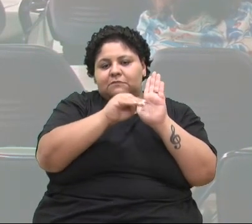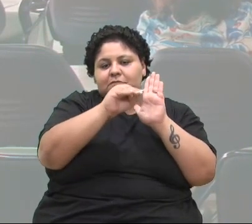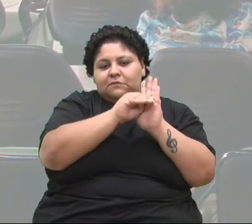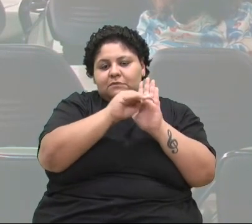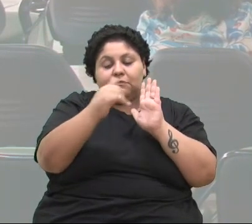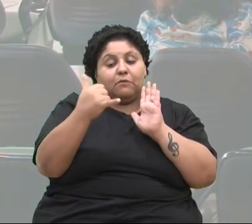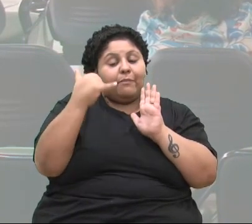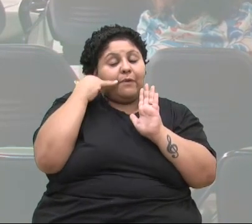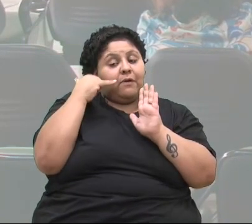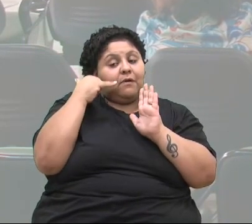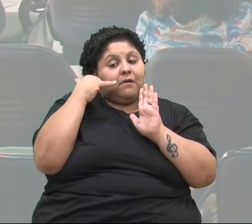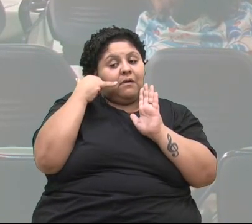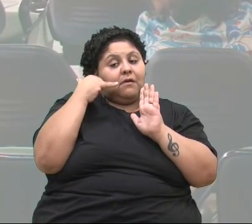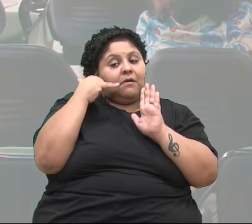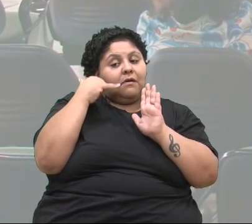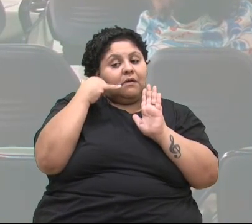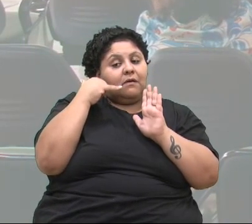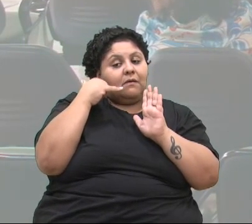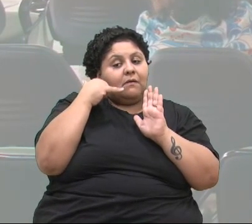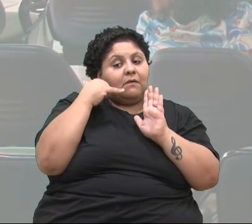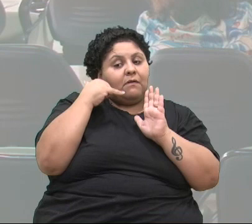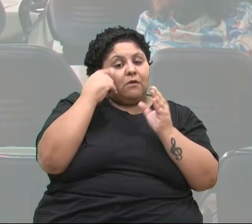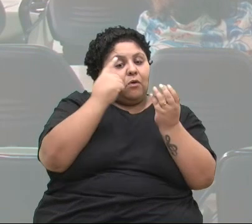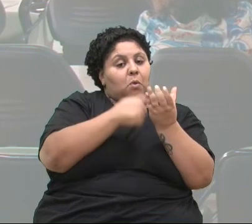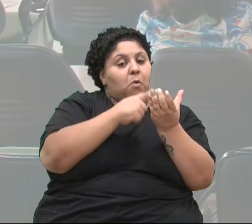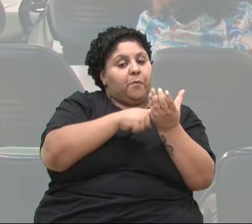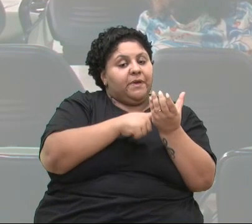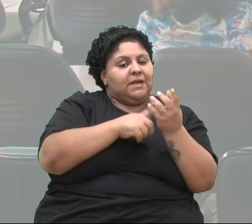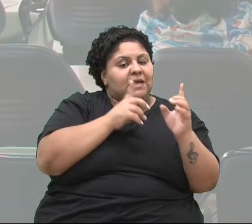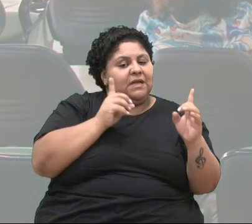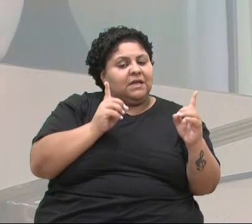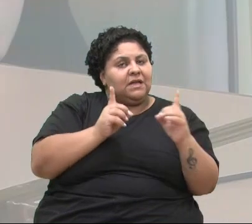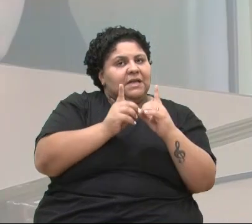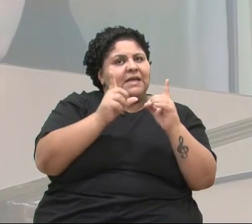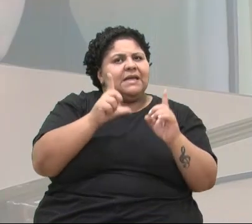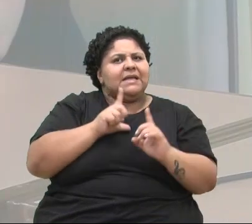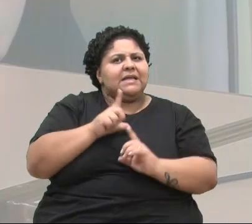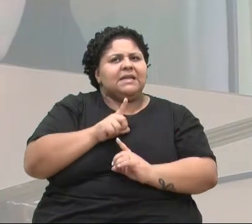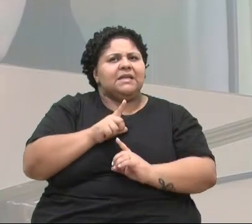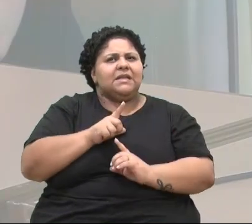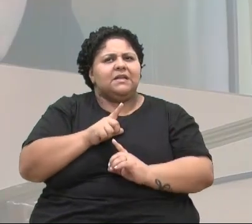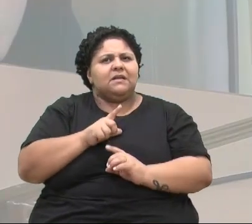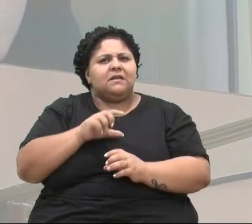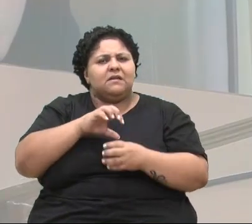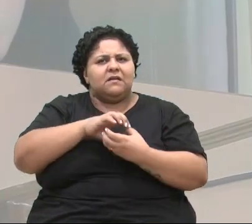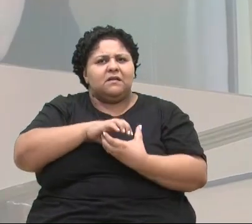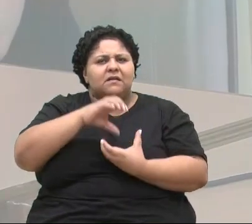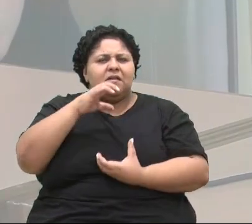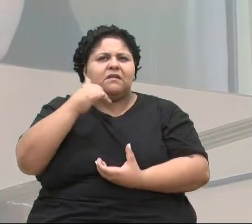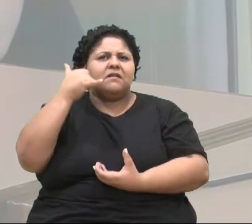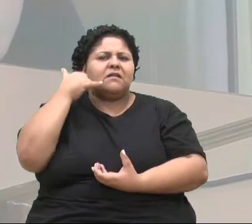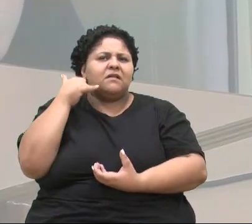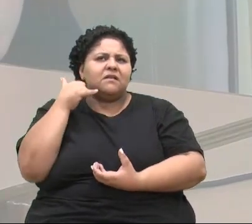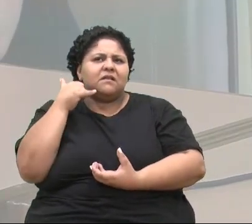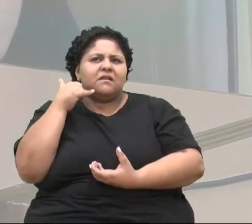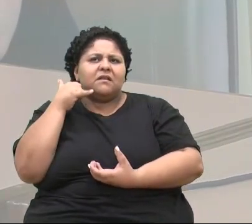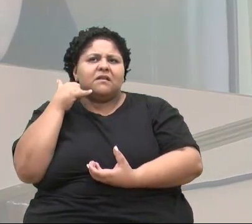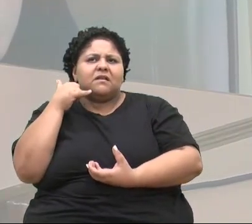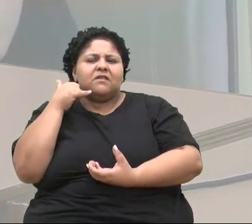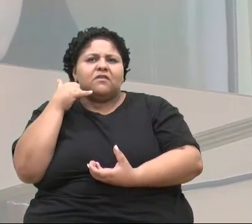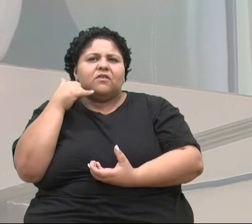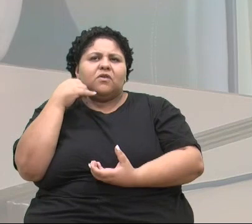ligar nas marcação de consulta, tem um senhor que ligou a semana passada, ligou de novo, que ele ficou em 40º